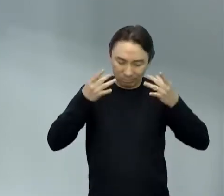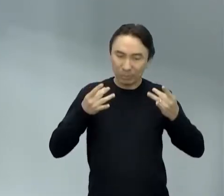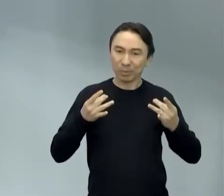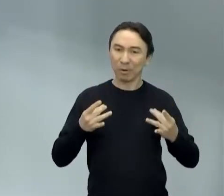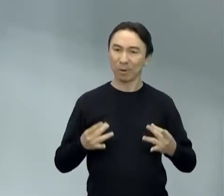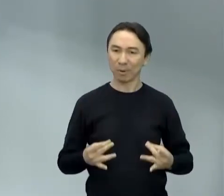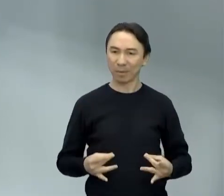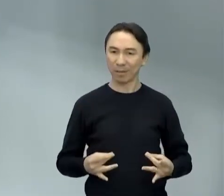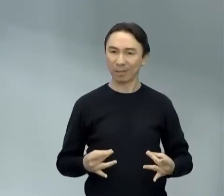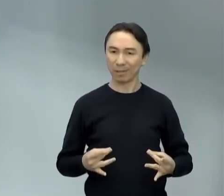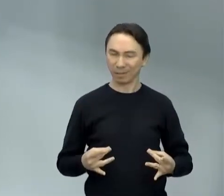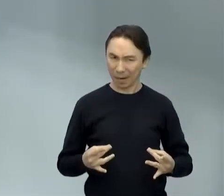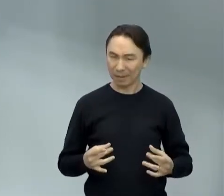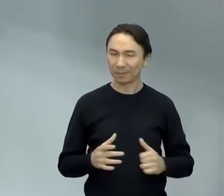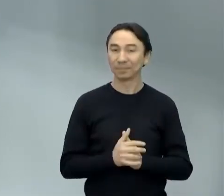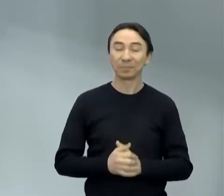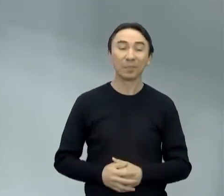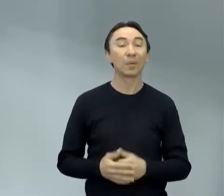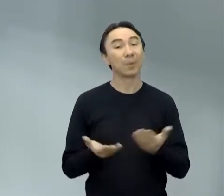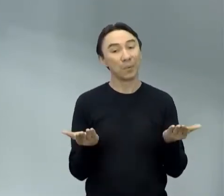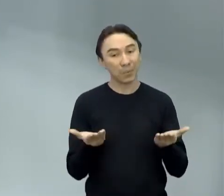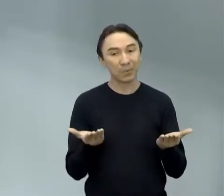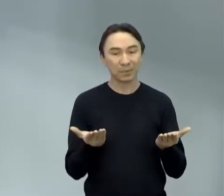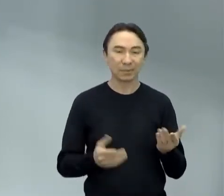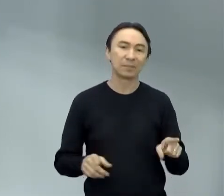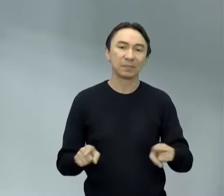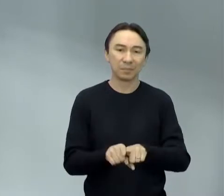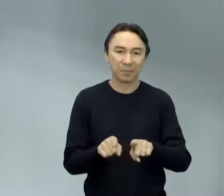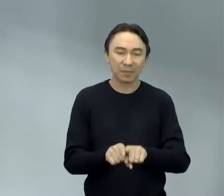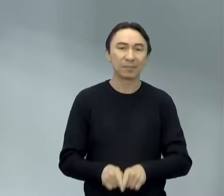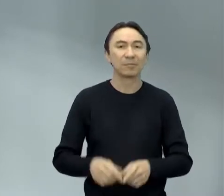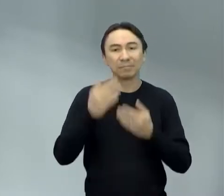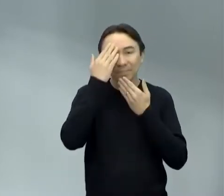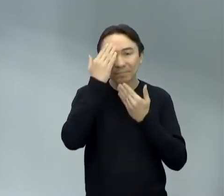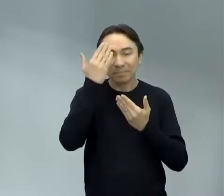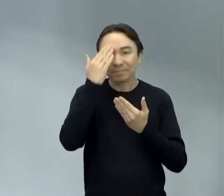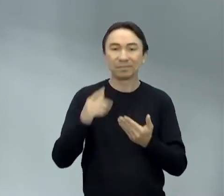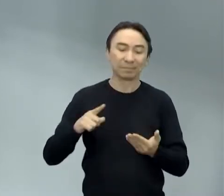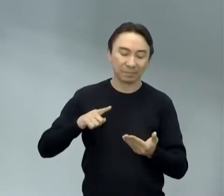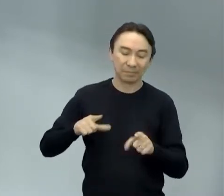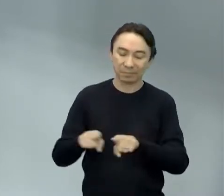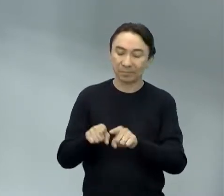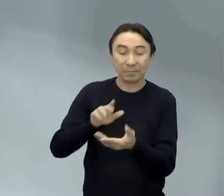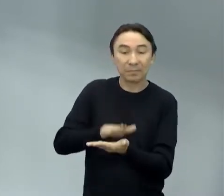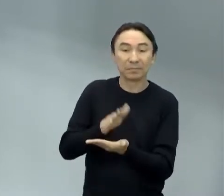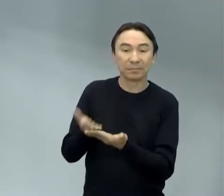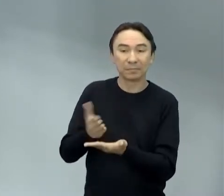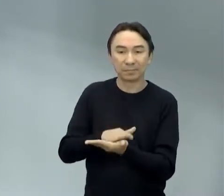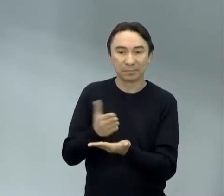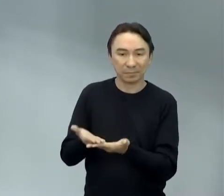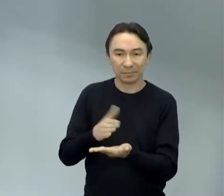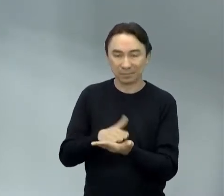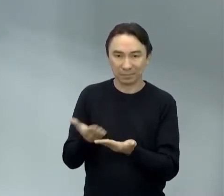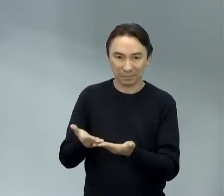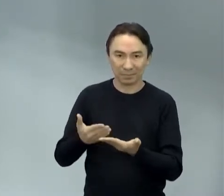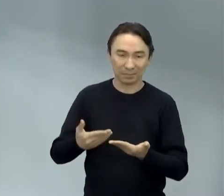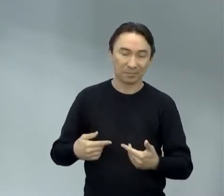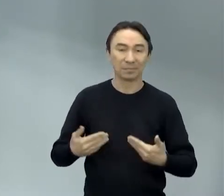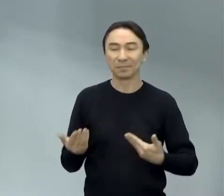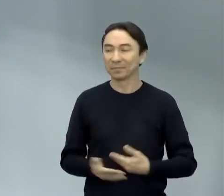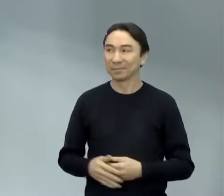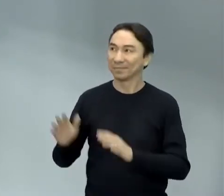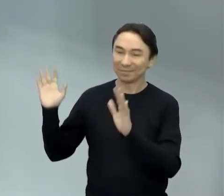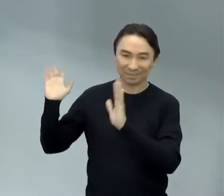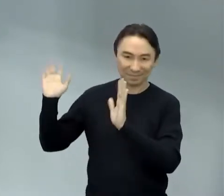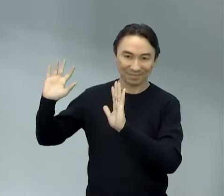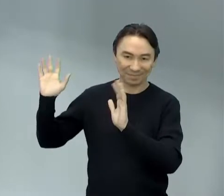aí, hoje, né, antes de mais nada, gostaria de agradecer também ao pessoal de Libras que está aqui com a gente. Meninos e meninas, sejam